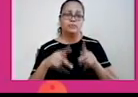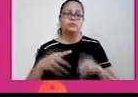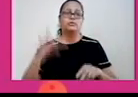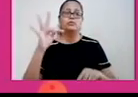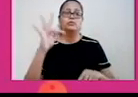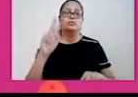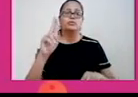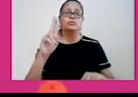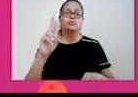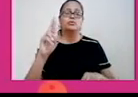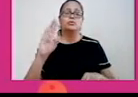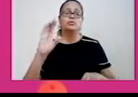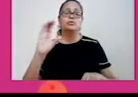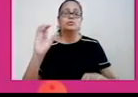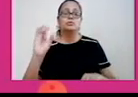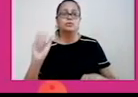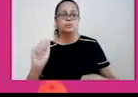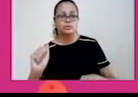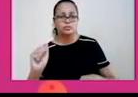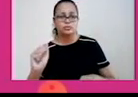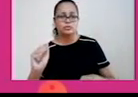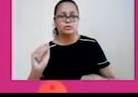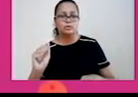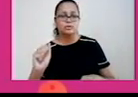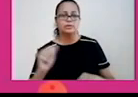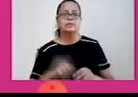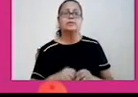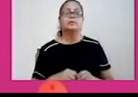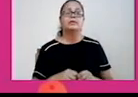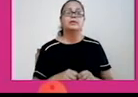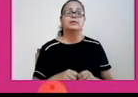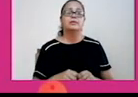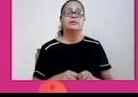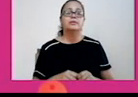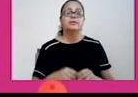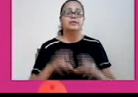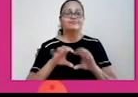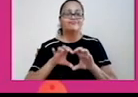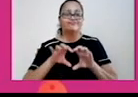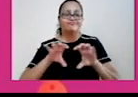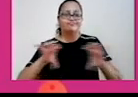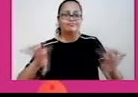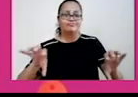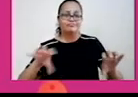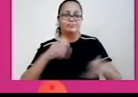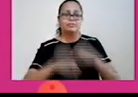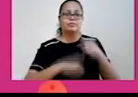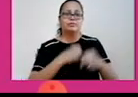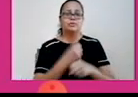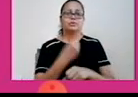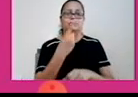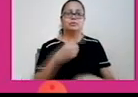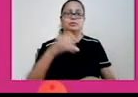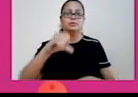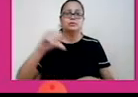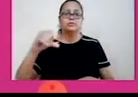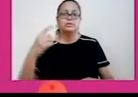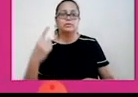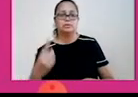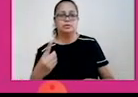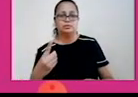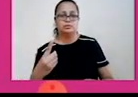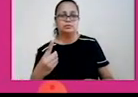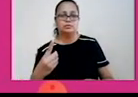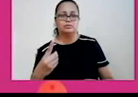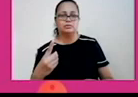tadjik. Aconteceu aí uma intensificação do sentimento separatista a partir de 1991. Né? O